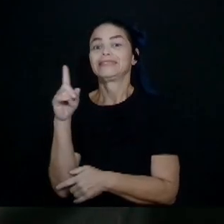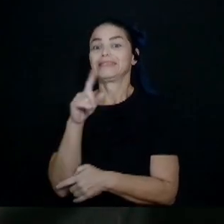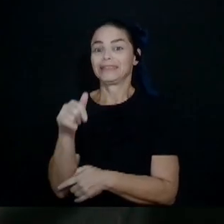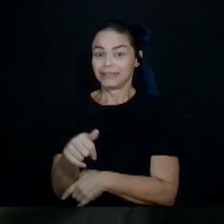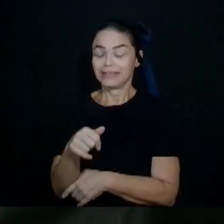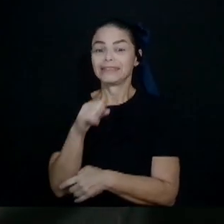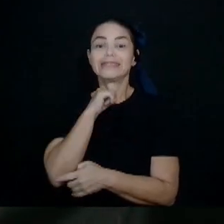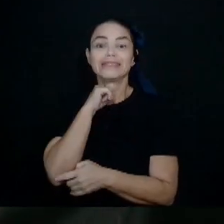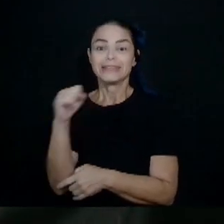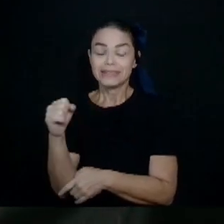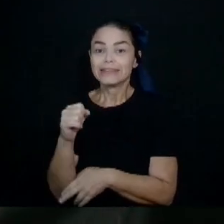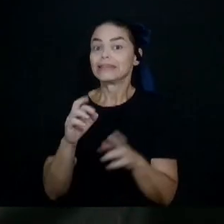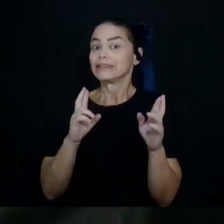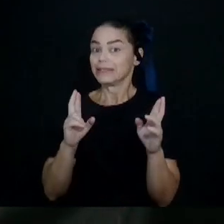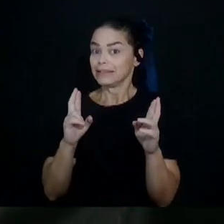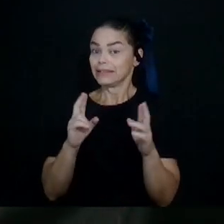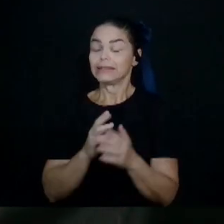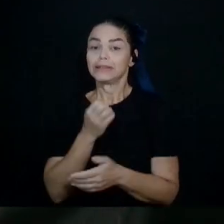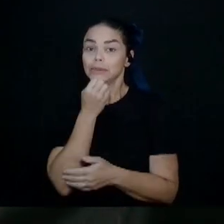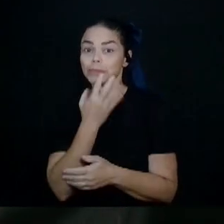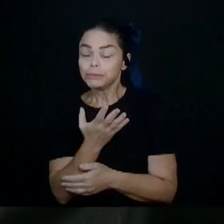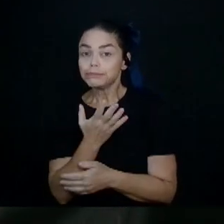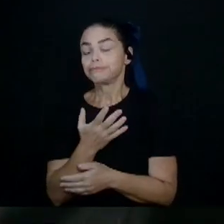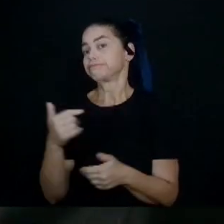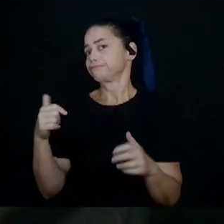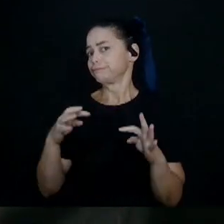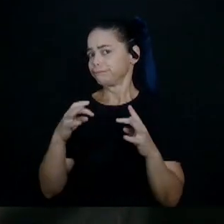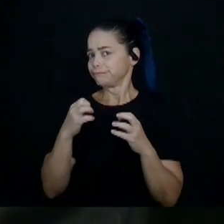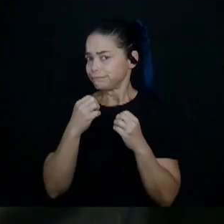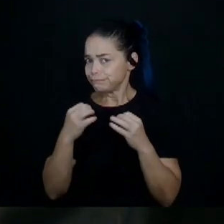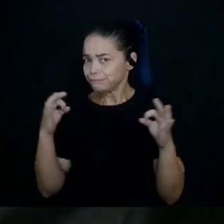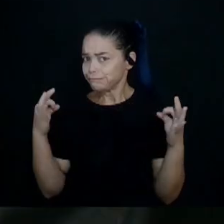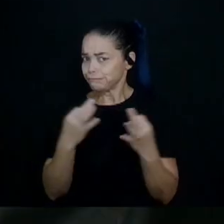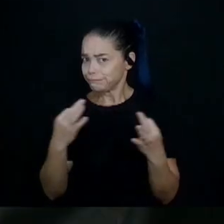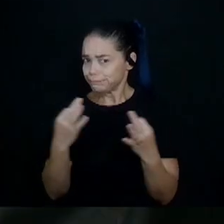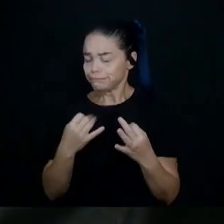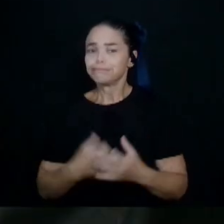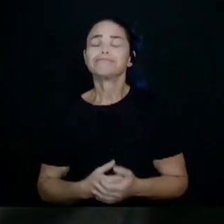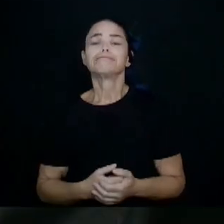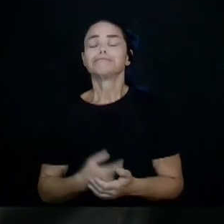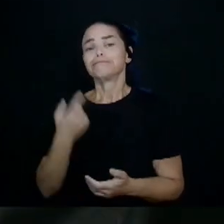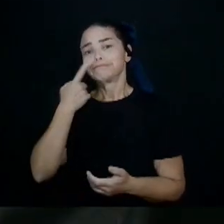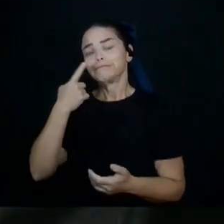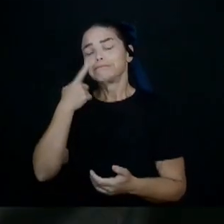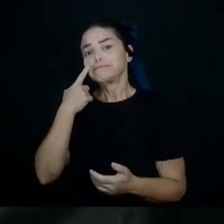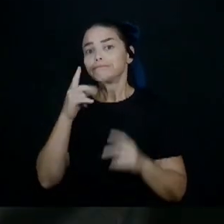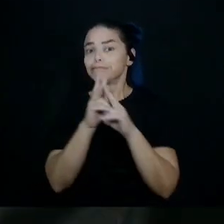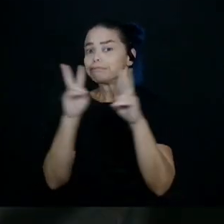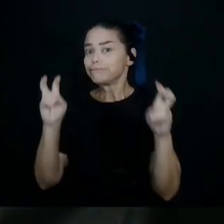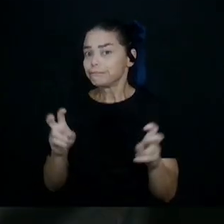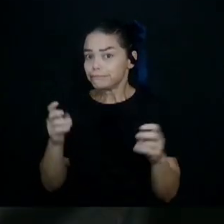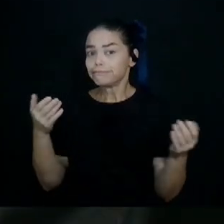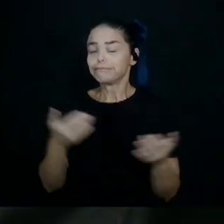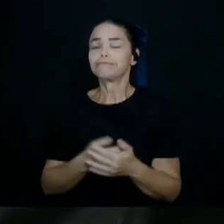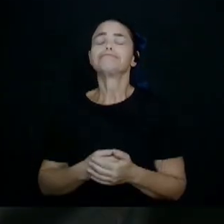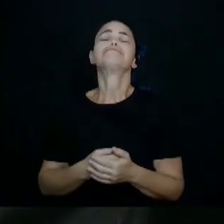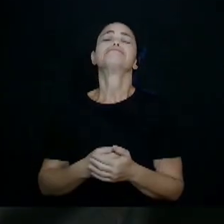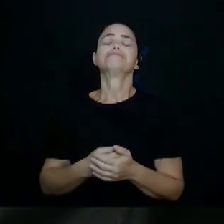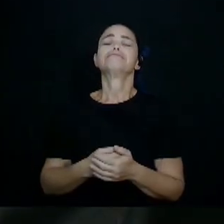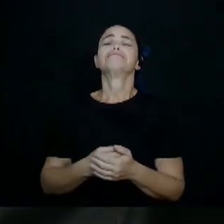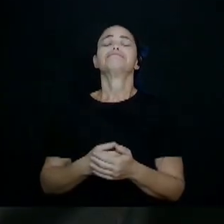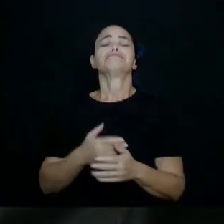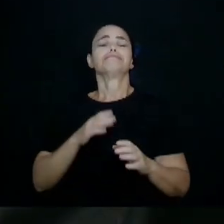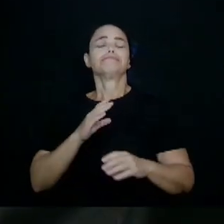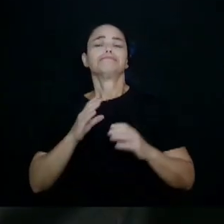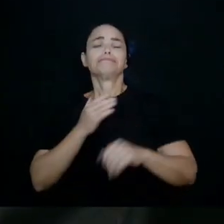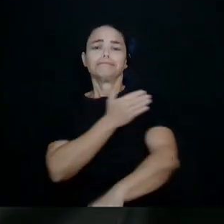abril. Espero que você esteja bem, por aqui tudo ótimo. E olha, o tema de hoje, gente, fala de um comportamento